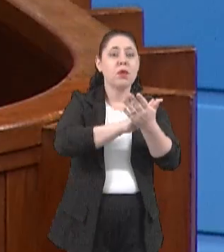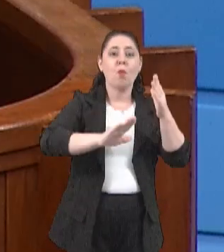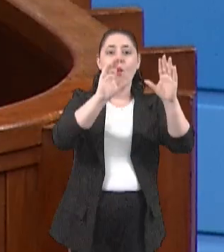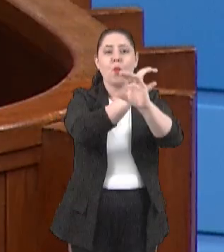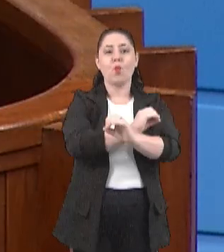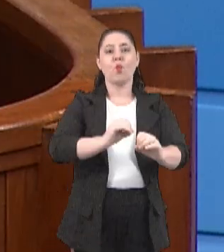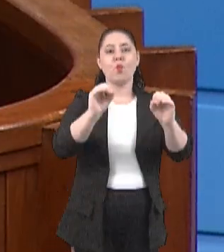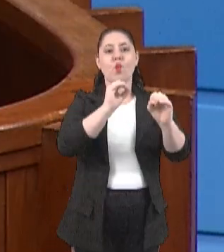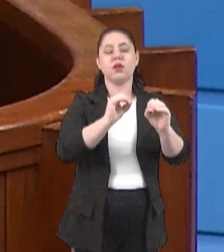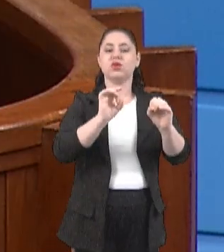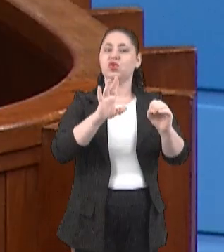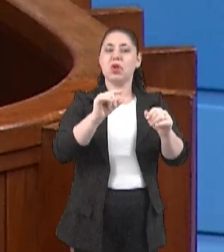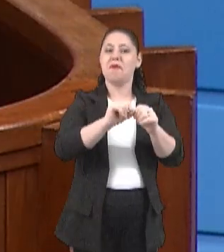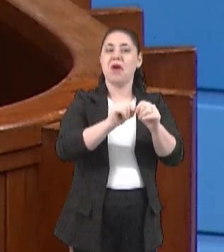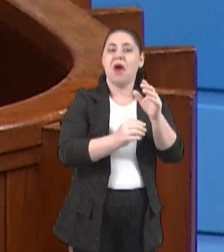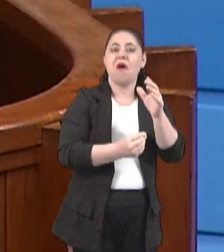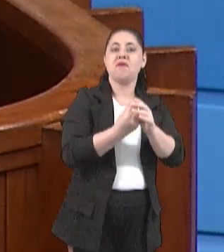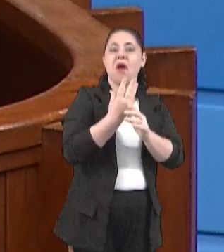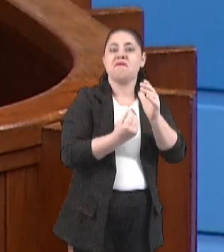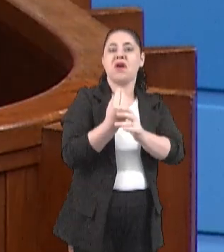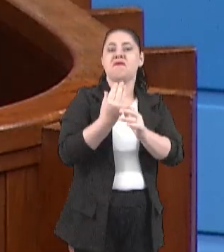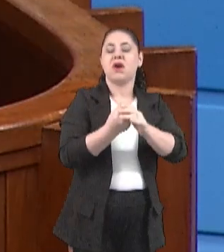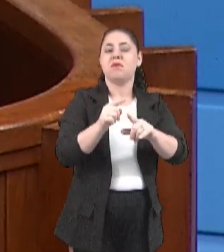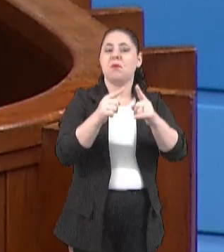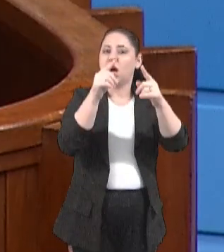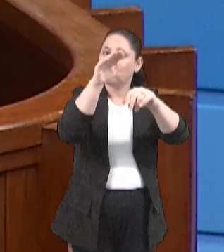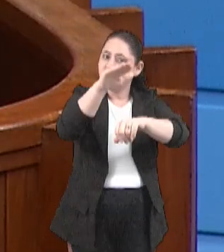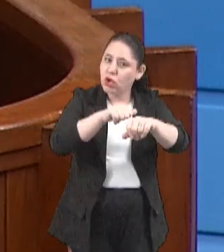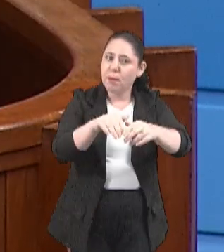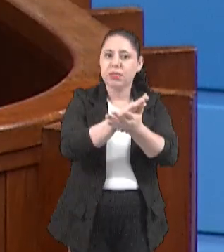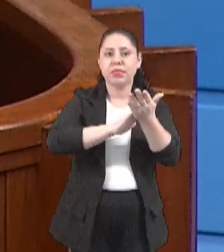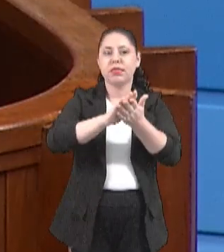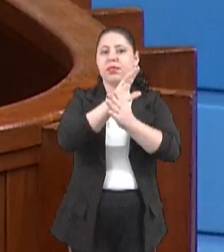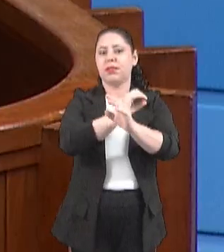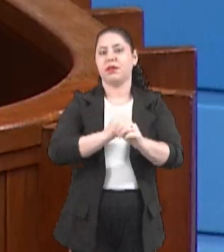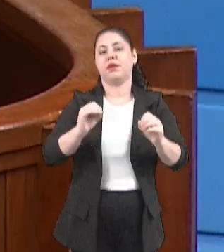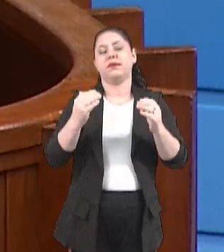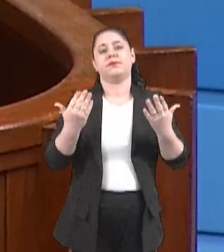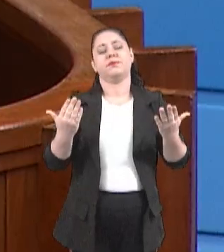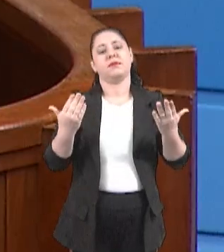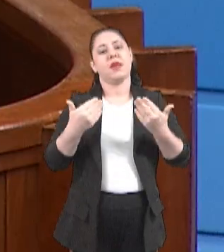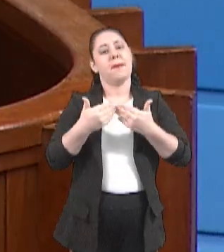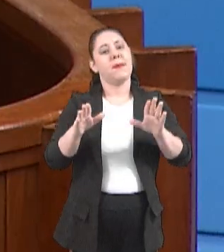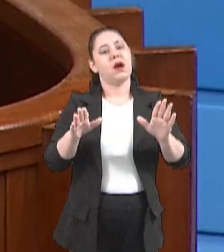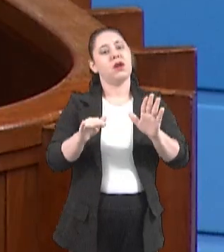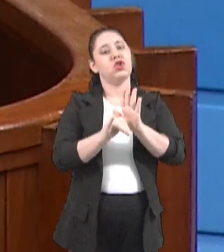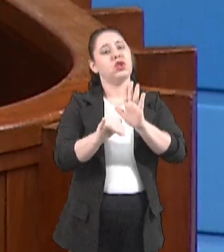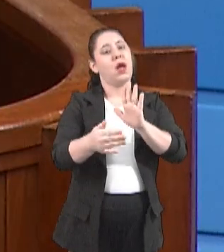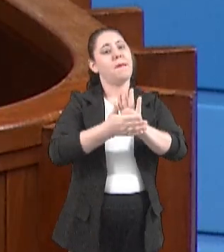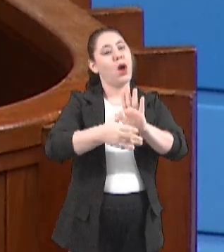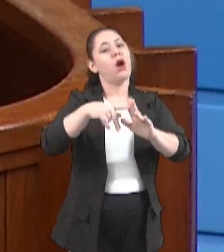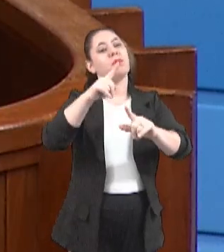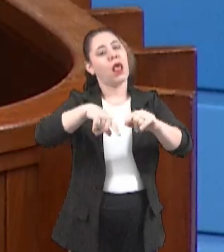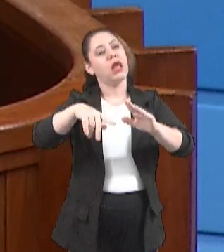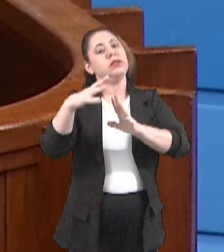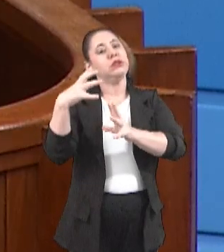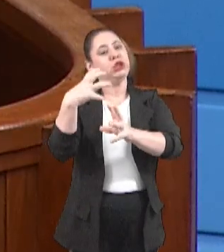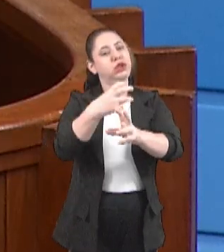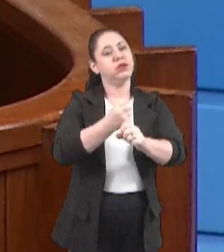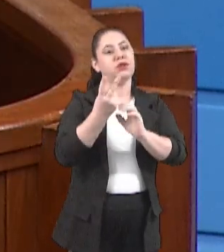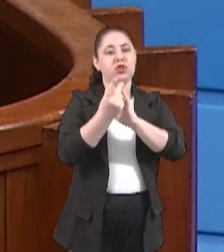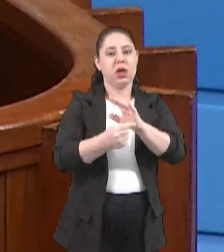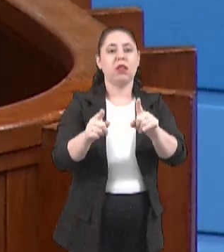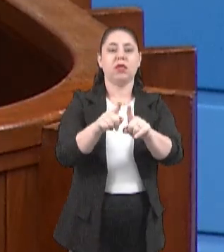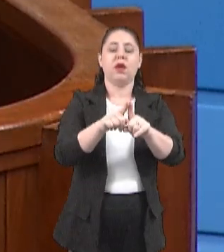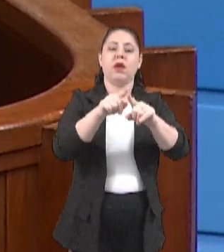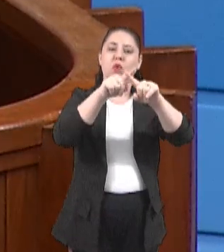chamar professores para os cargos. É isso que a gente observa nesse processo de abertura de concurso público no Estado. Então, chama aqui a